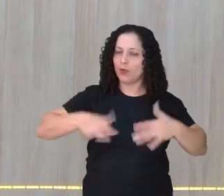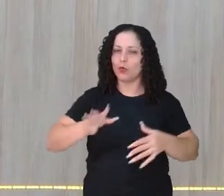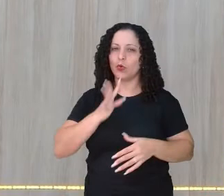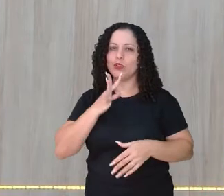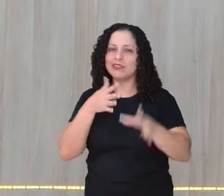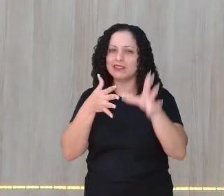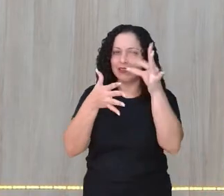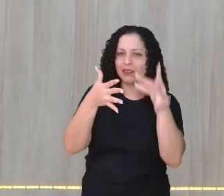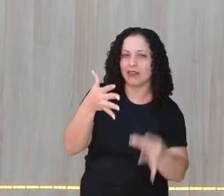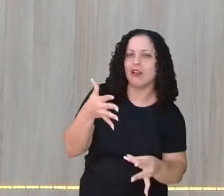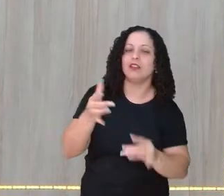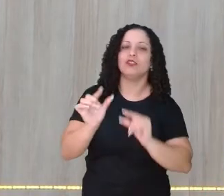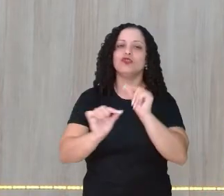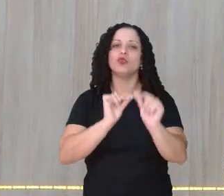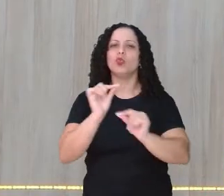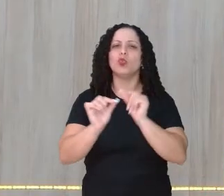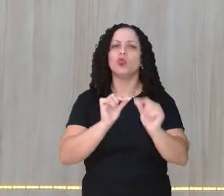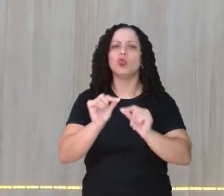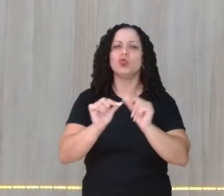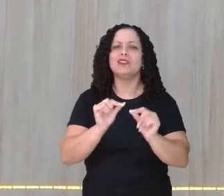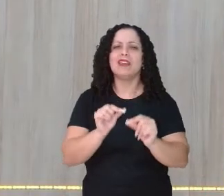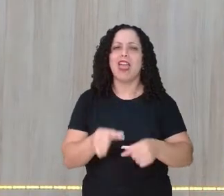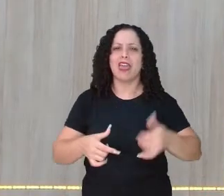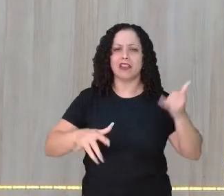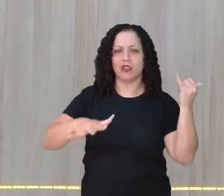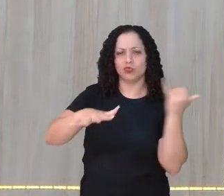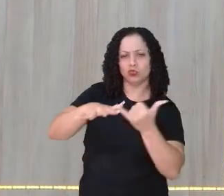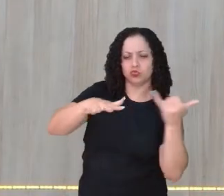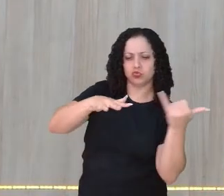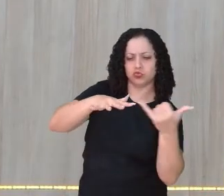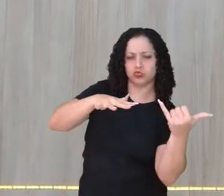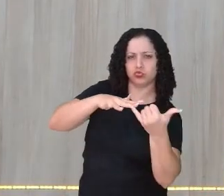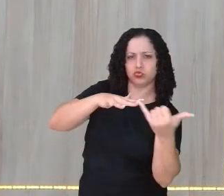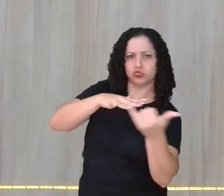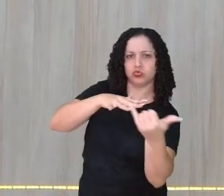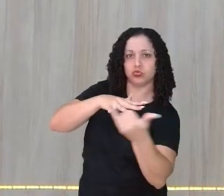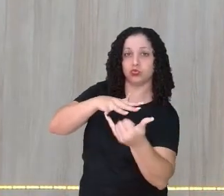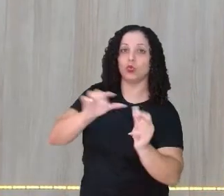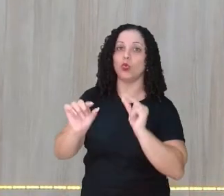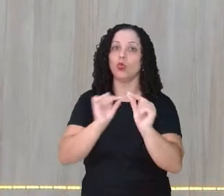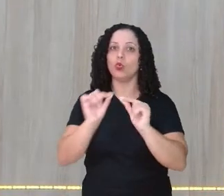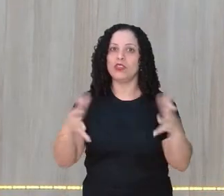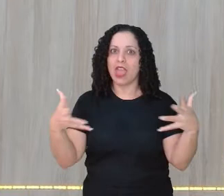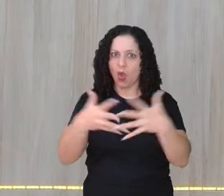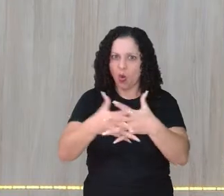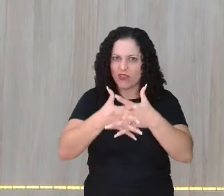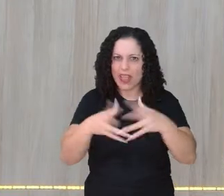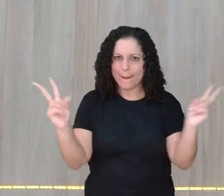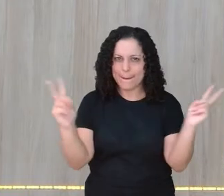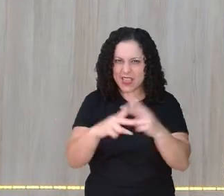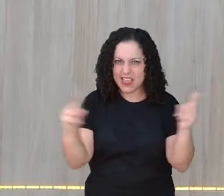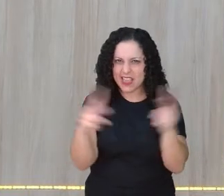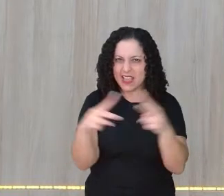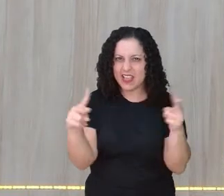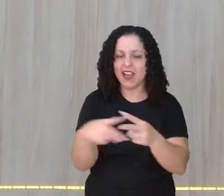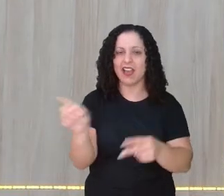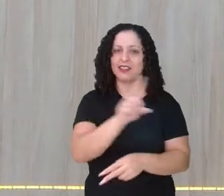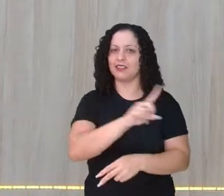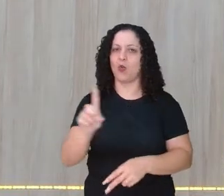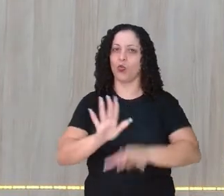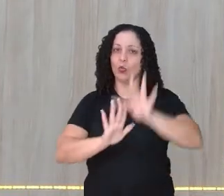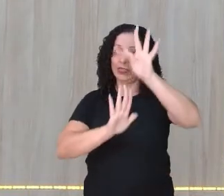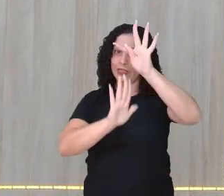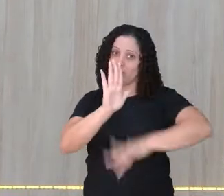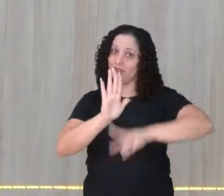que é desfecho? O que é clímax? O que é conflito? Conflito não é briga não, tá? Quando a gente diz, o conflito do texto,